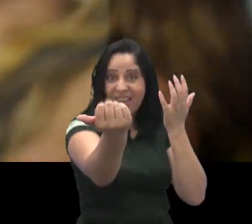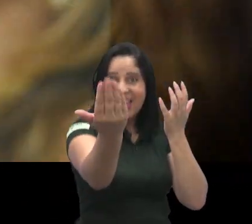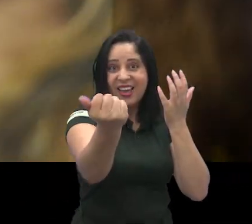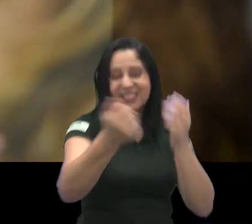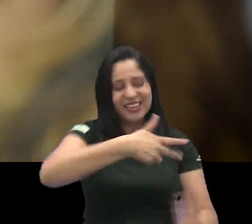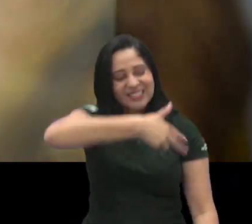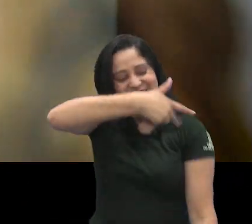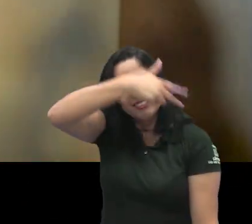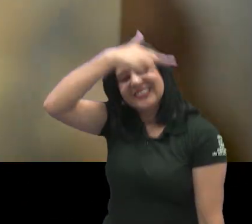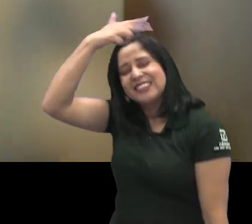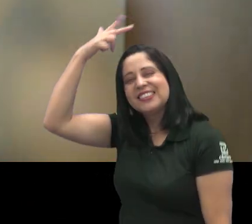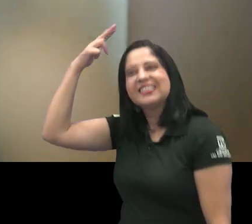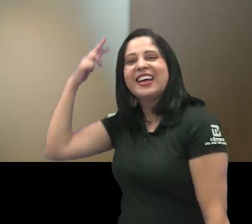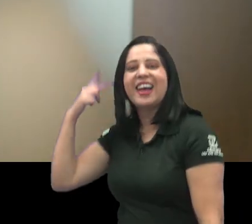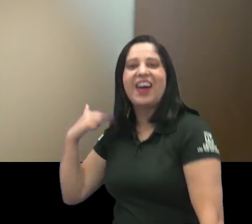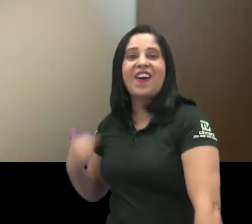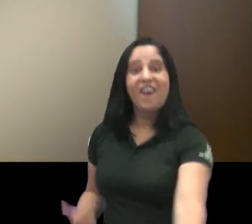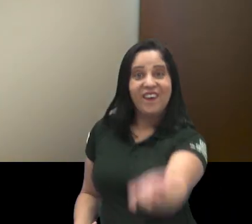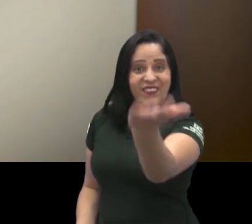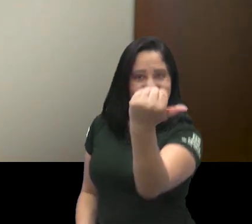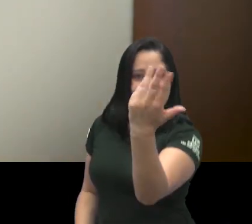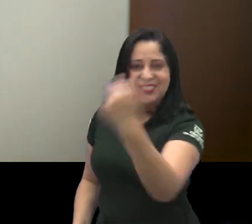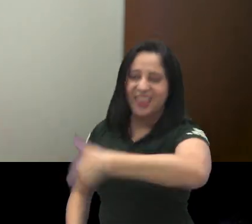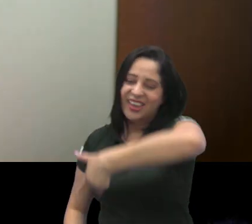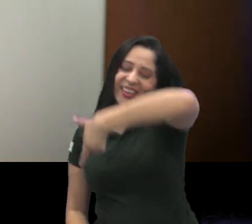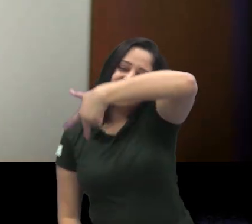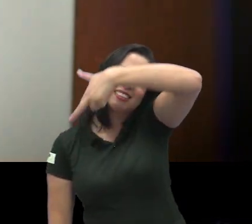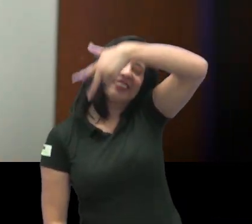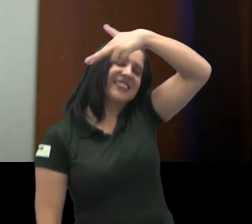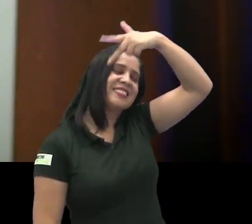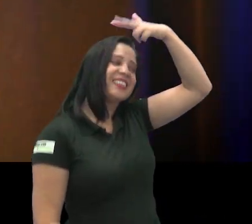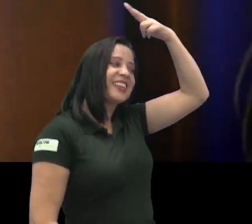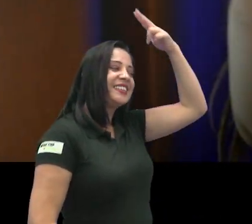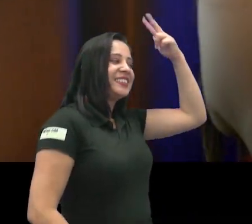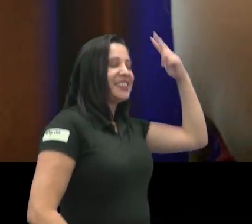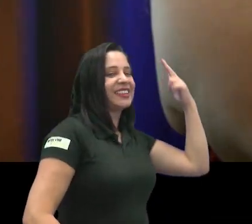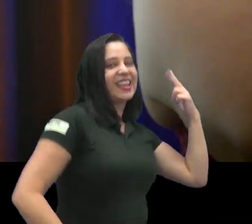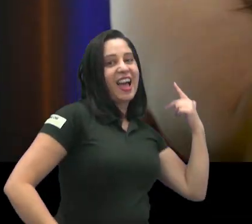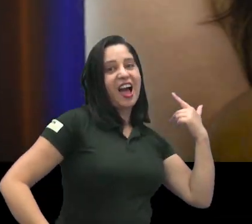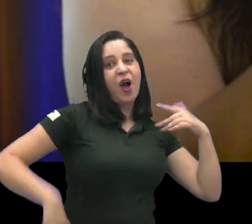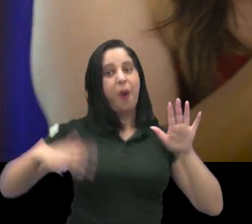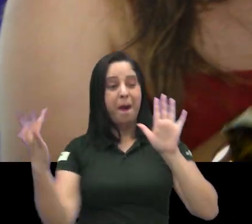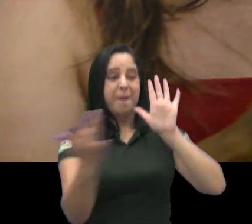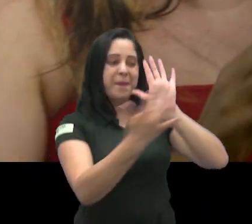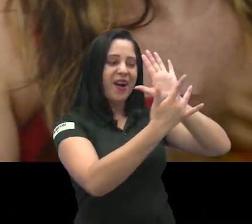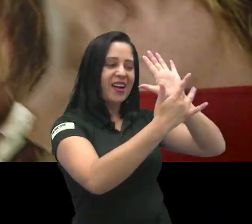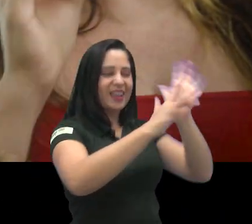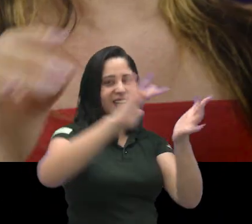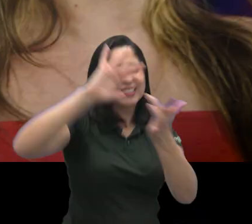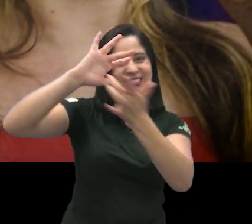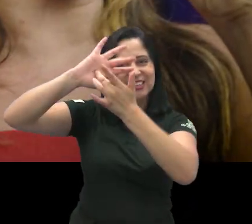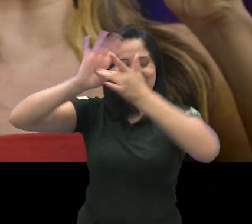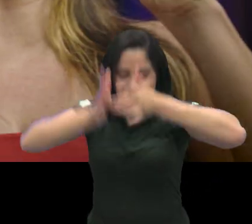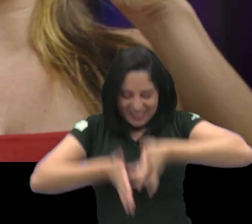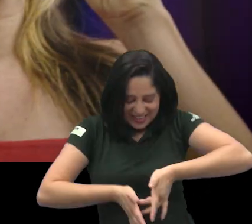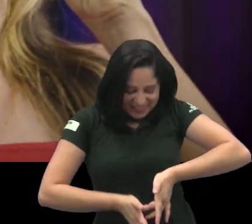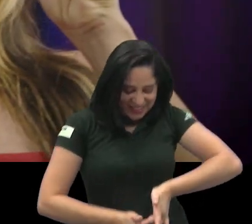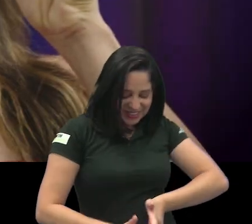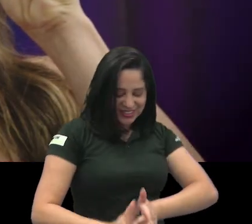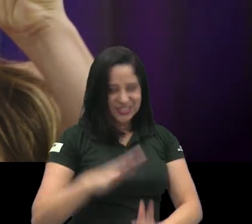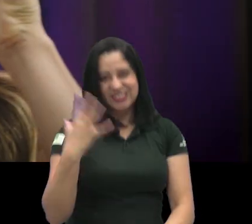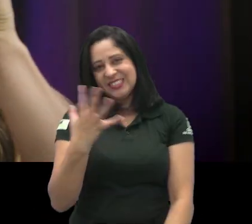E vem que está chegando o Natal. Vem que está chegando o Natal, pois